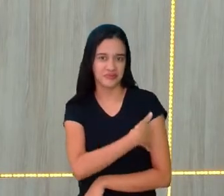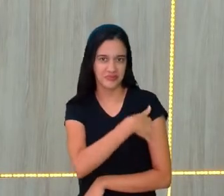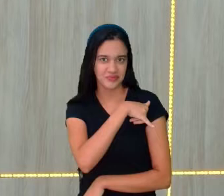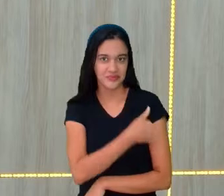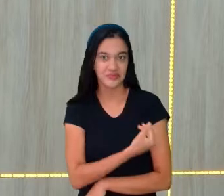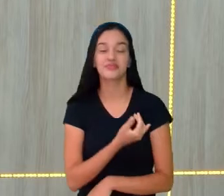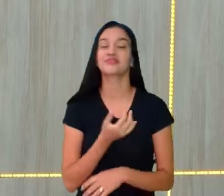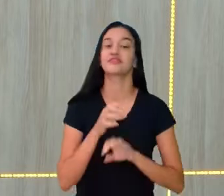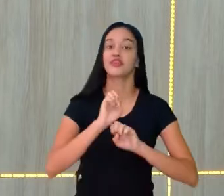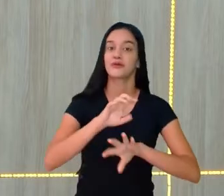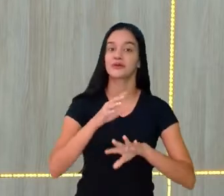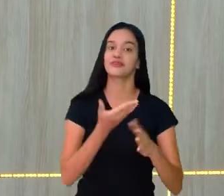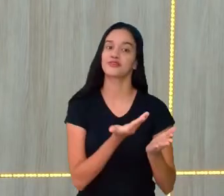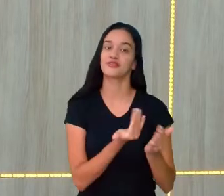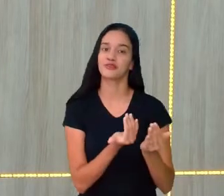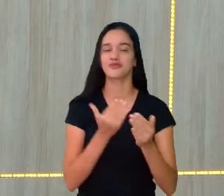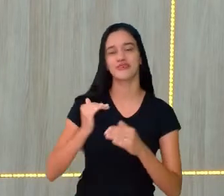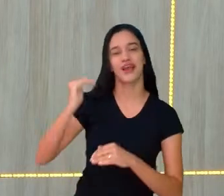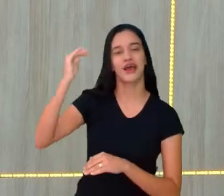e adultos,